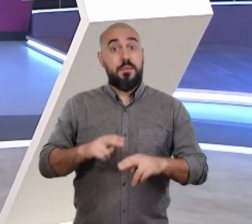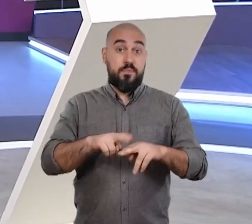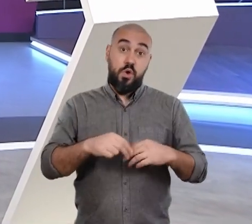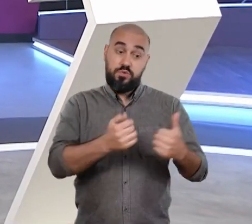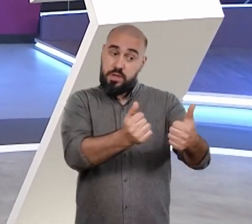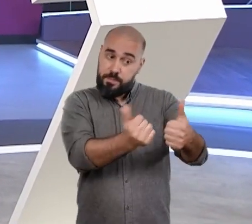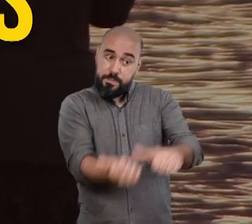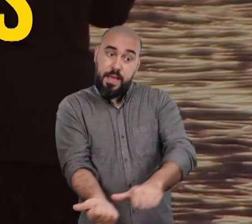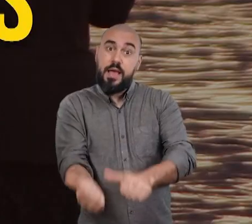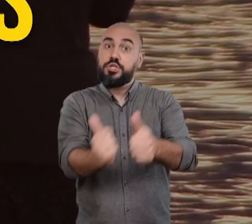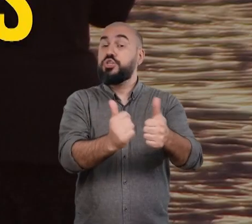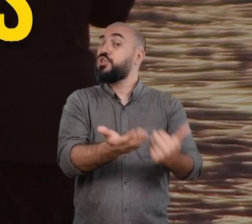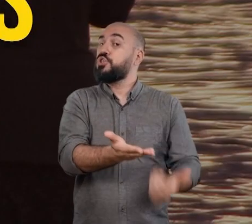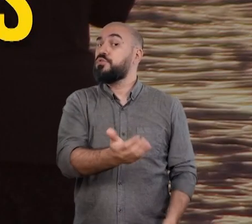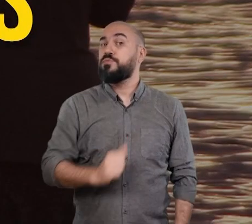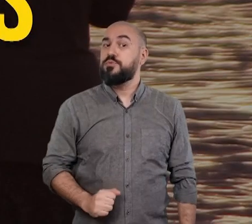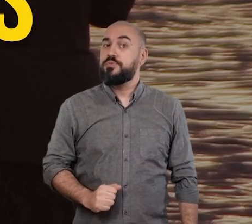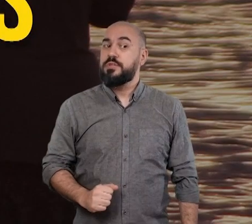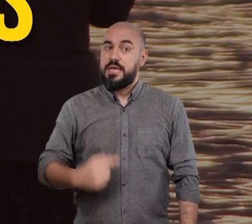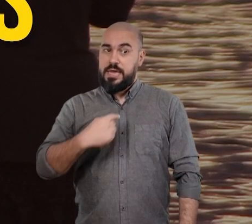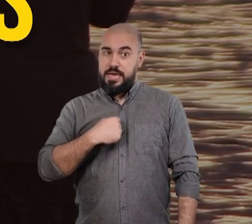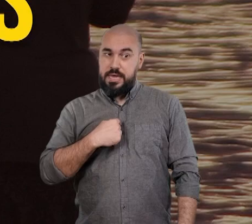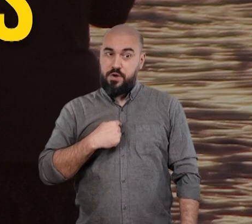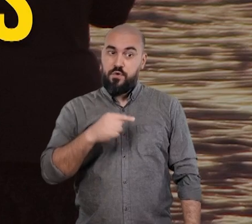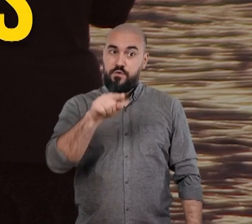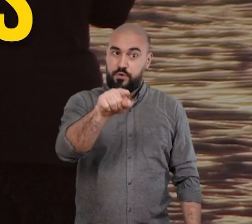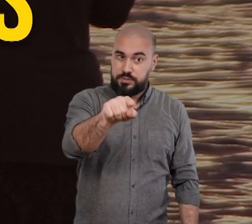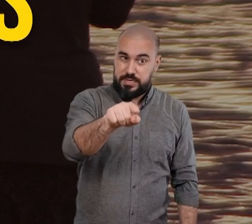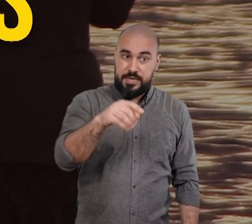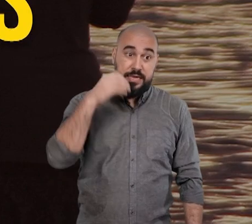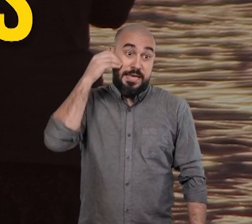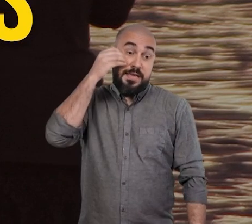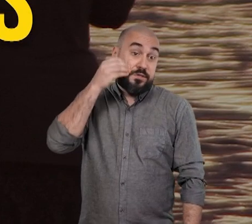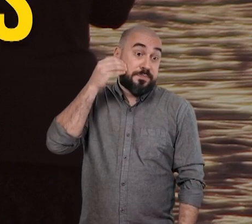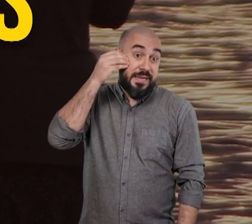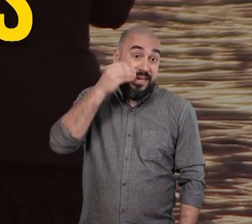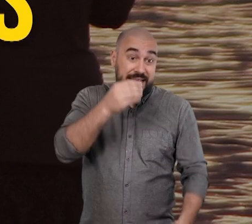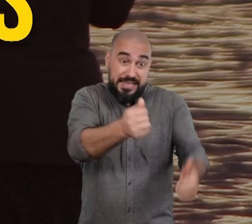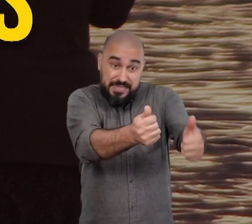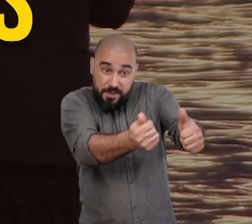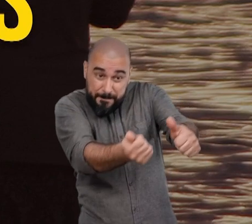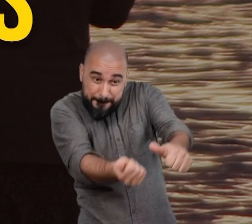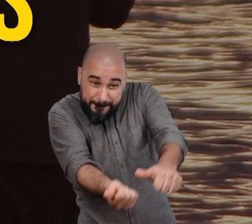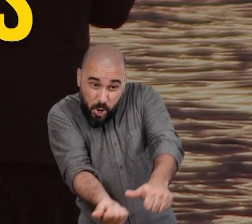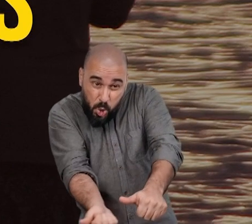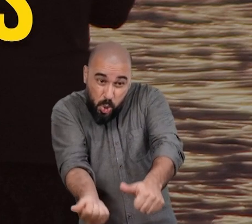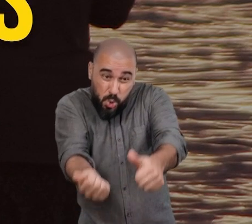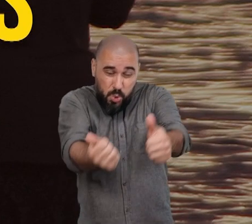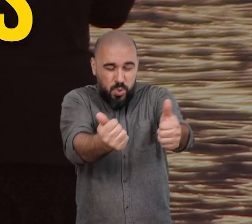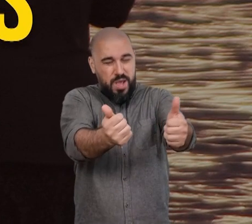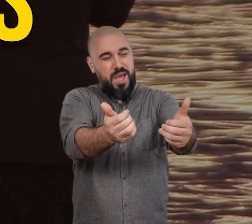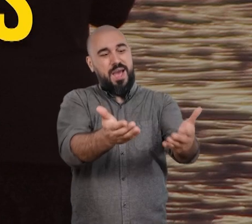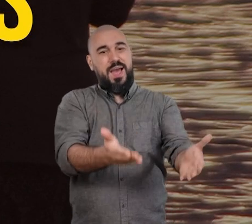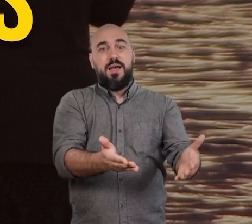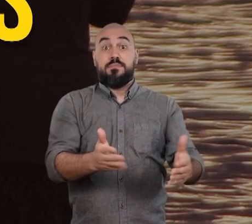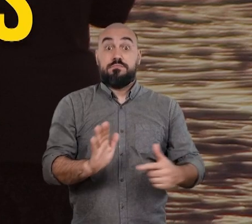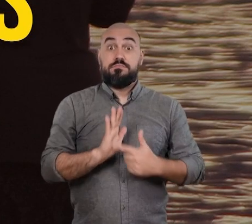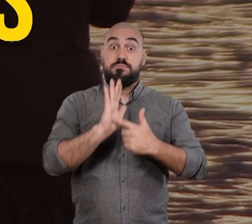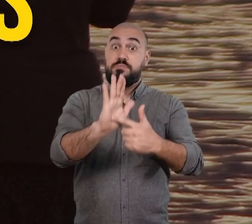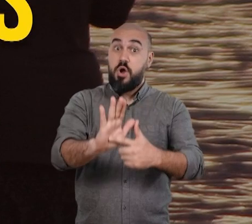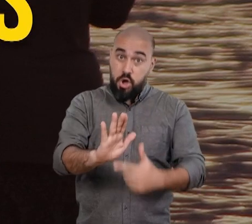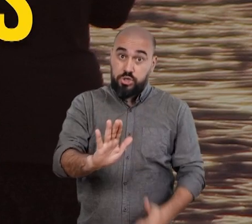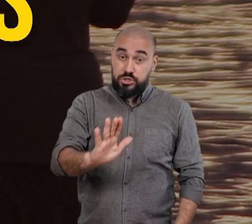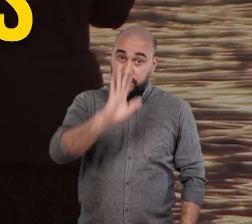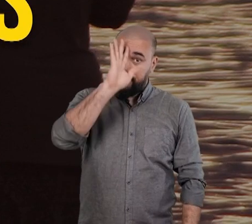do batismo. Quando eu e você passamos por essa experiência, estamos manifestando publicamente